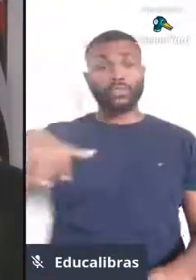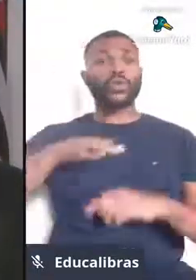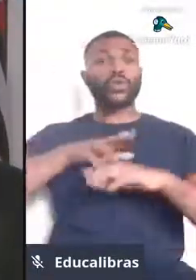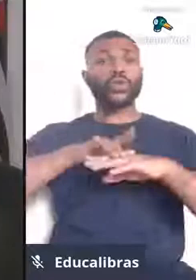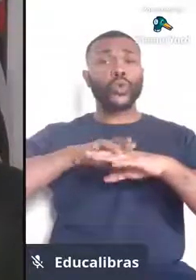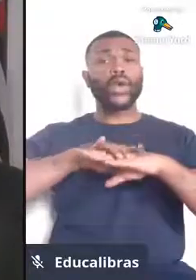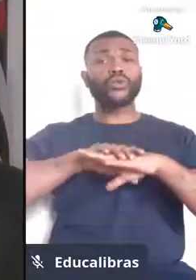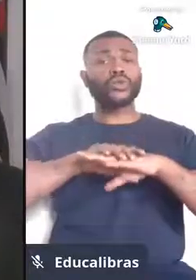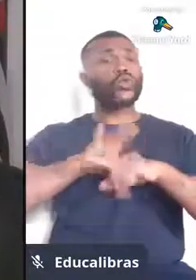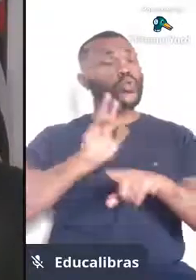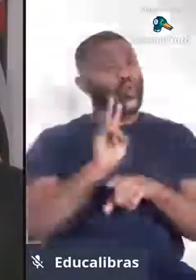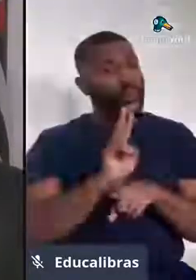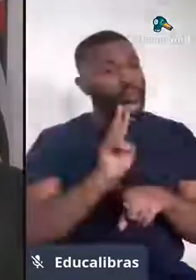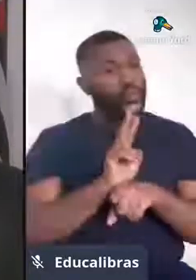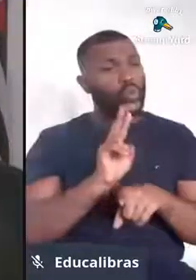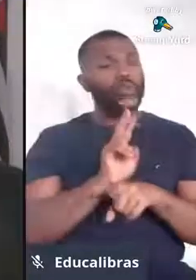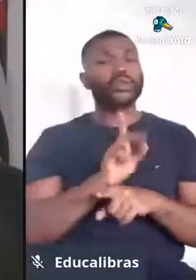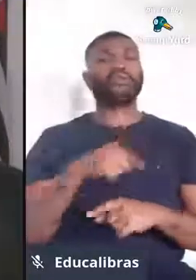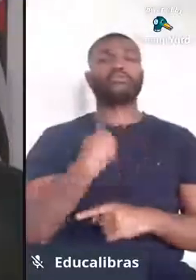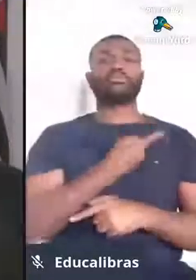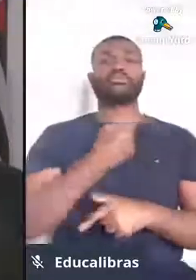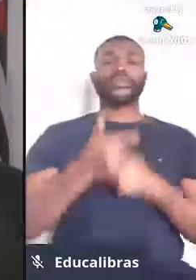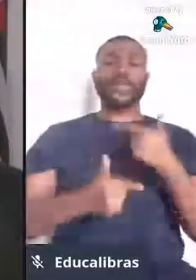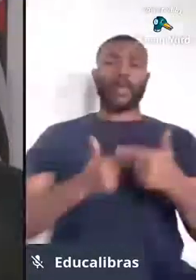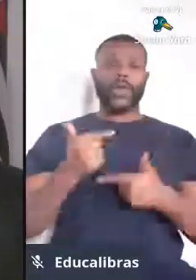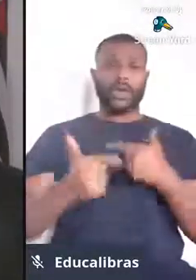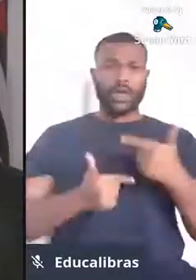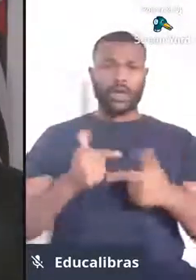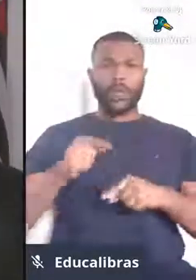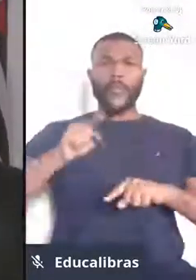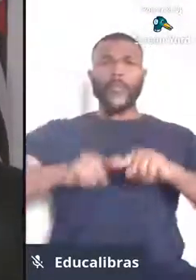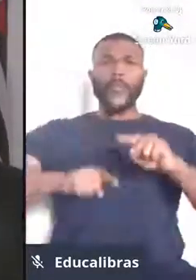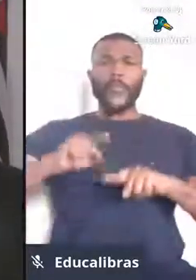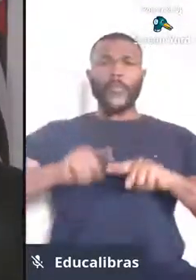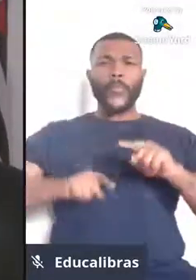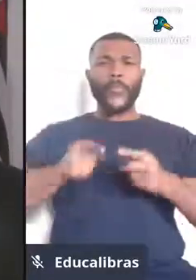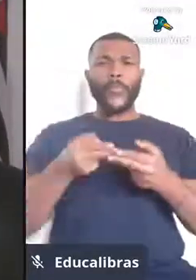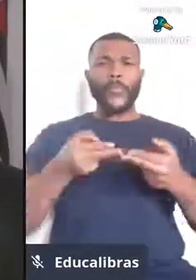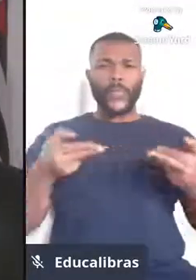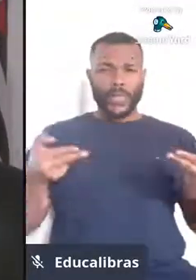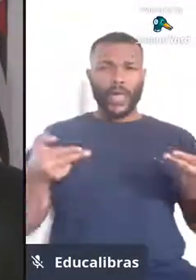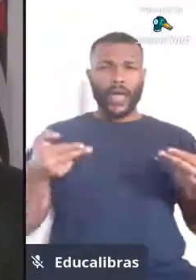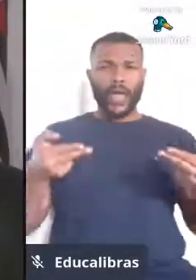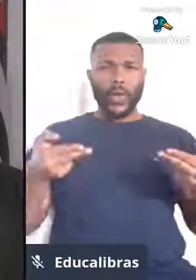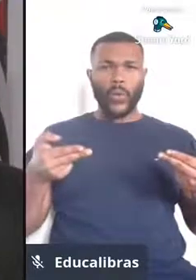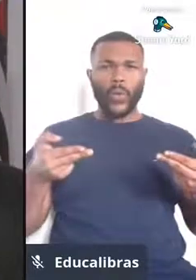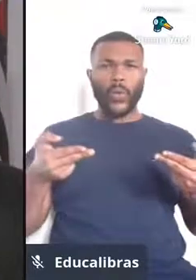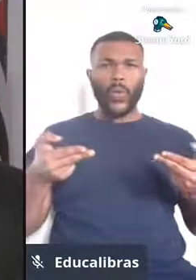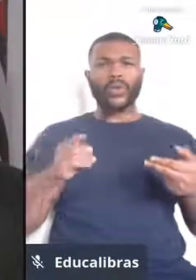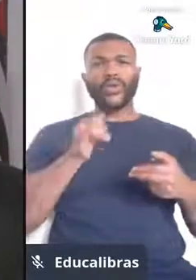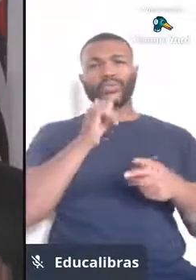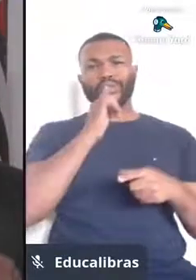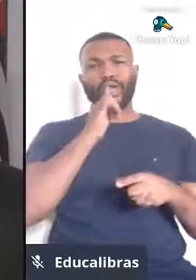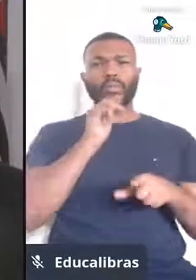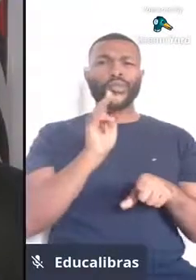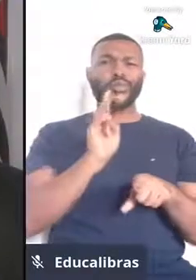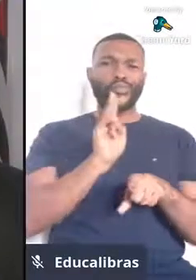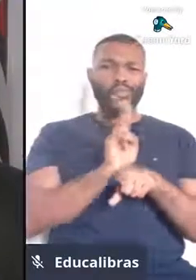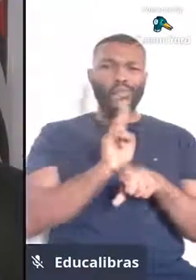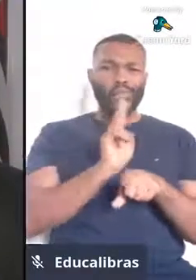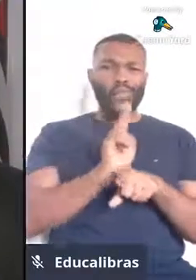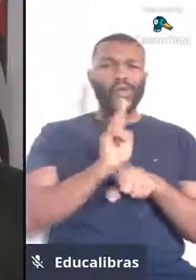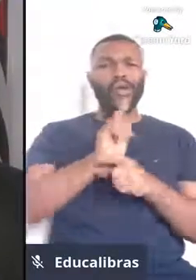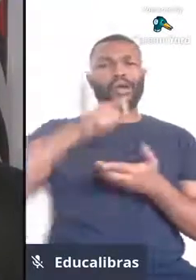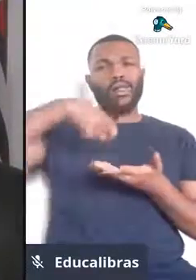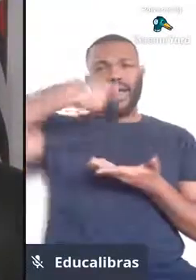gente está atuando para conseguir os insumos para que essa rede de preservação aí da